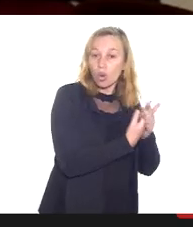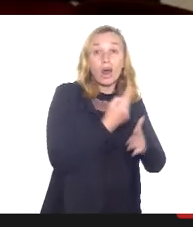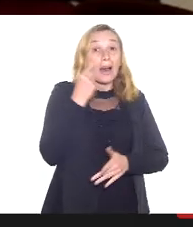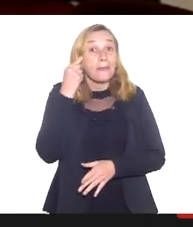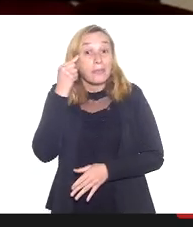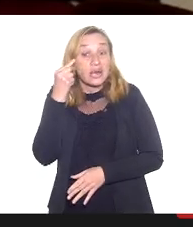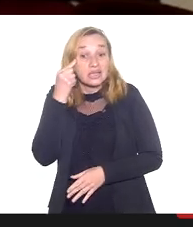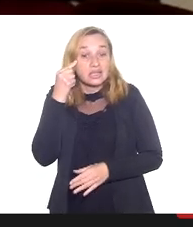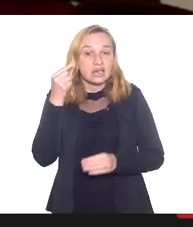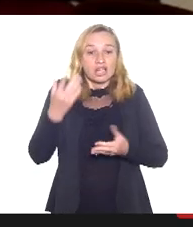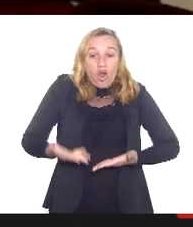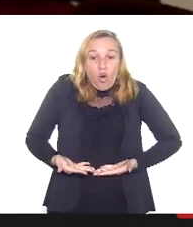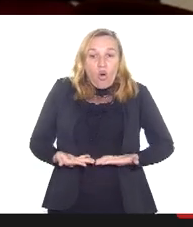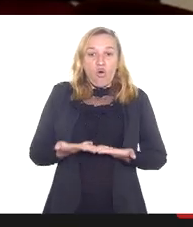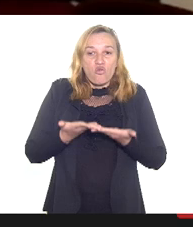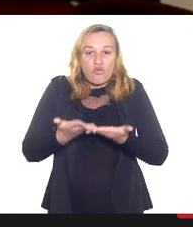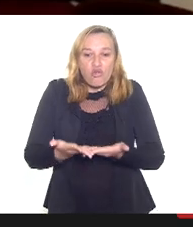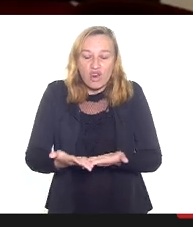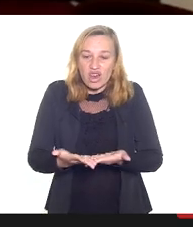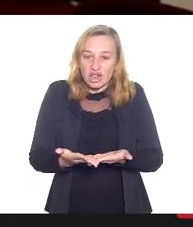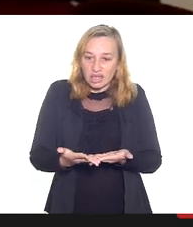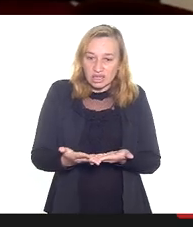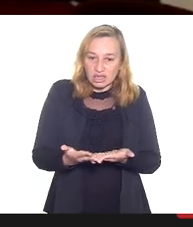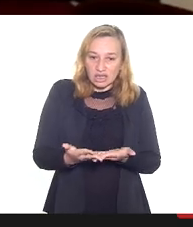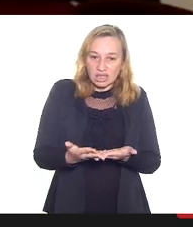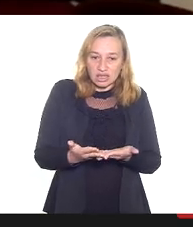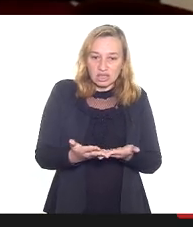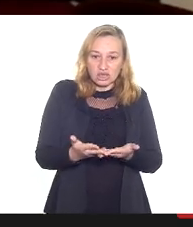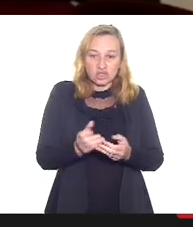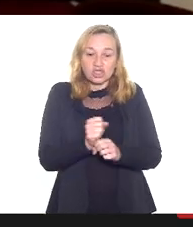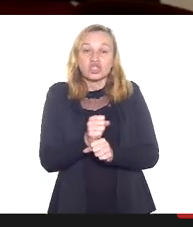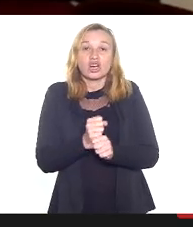pensando as ofertas de unidades eletivas, de